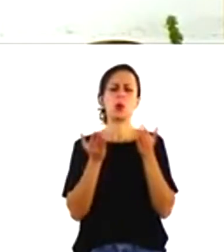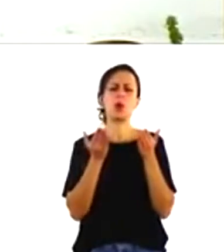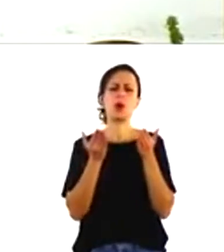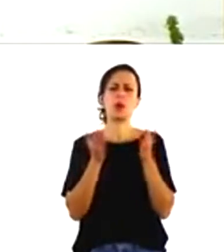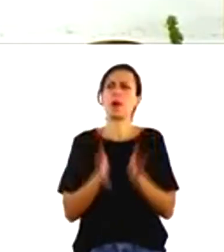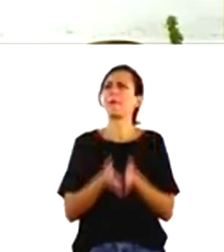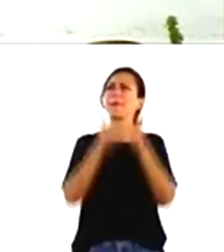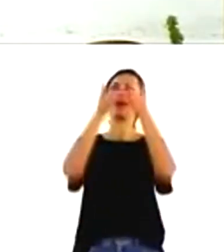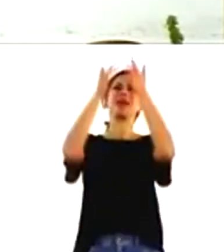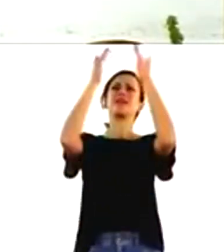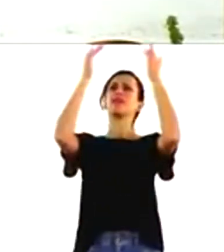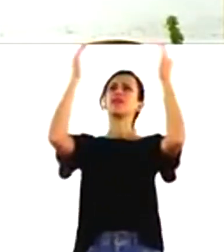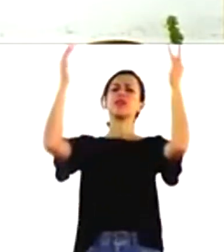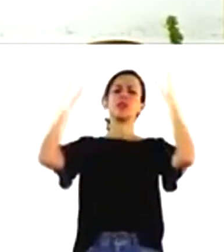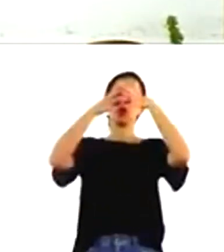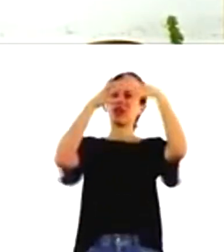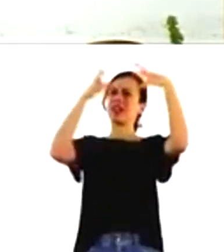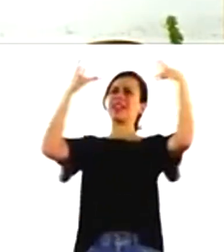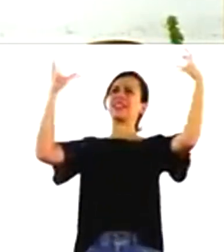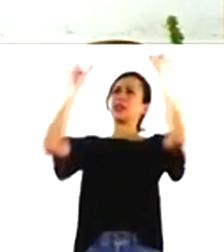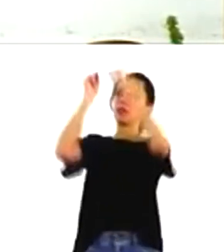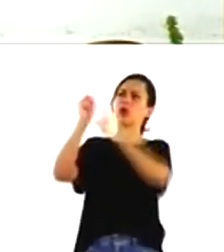poder para os que